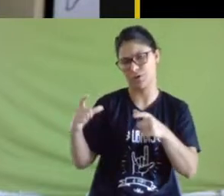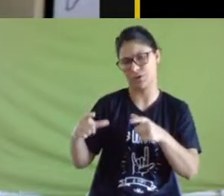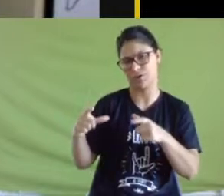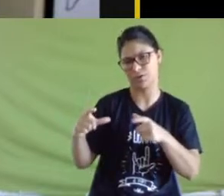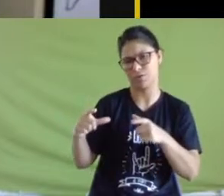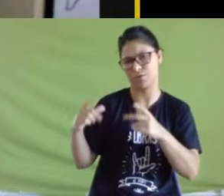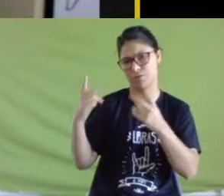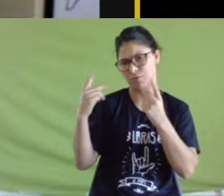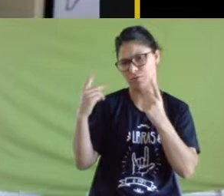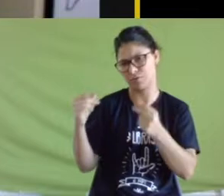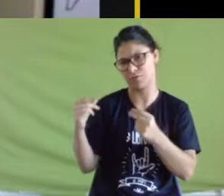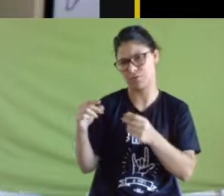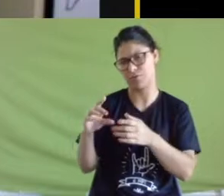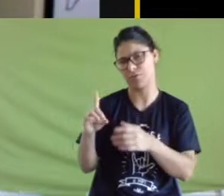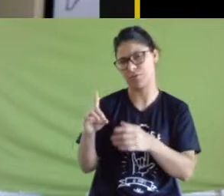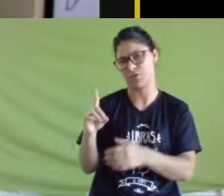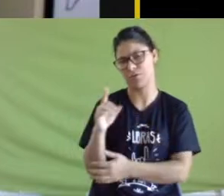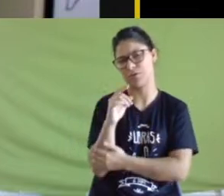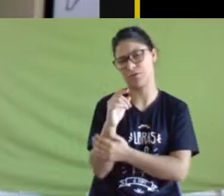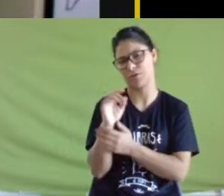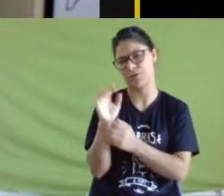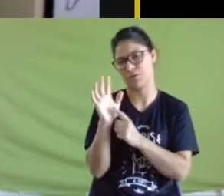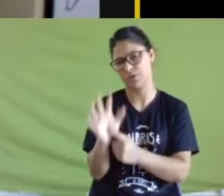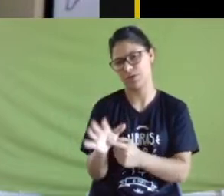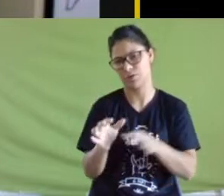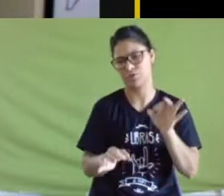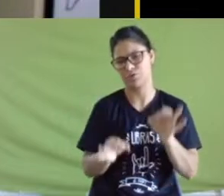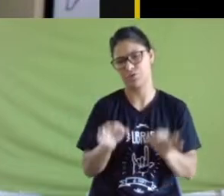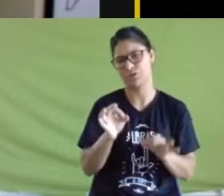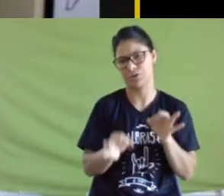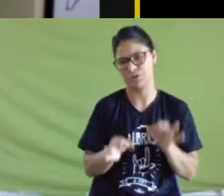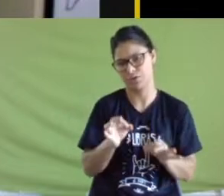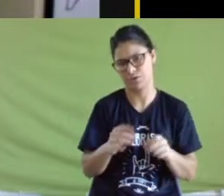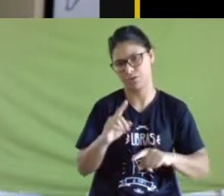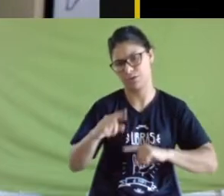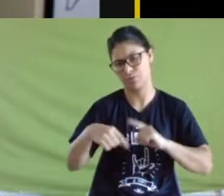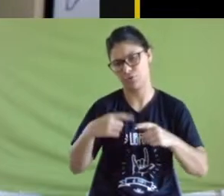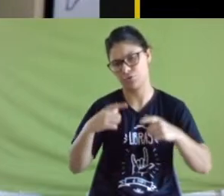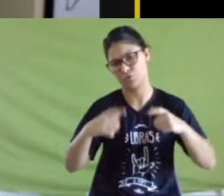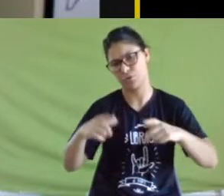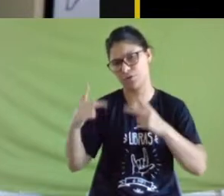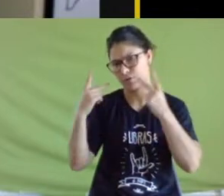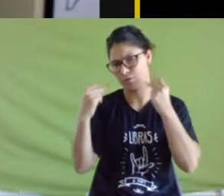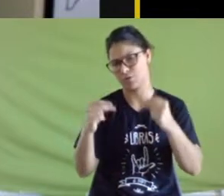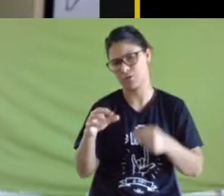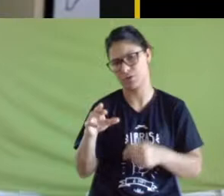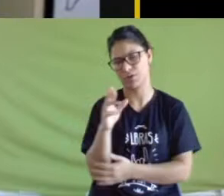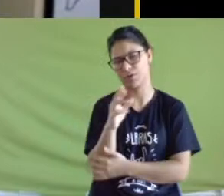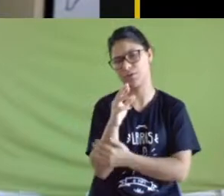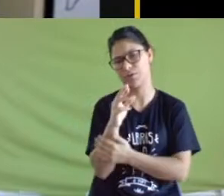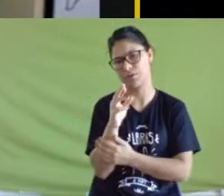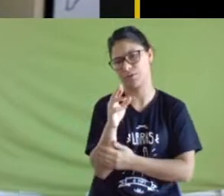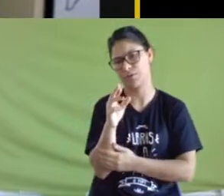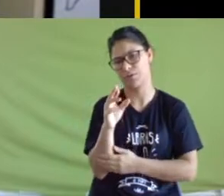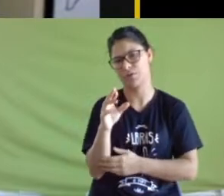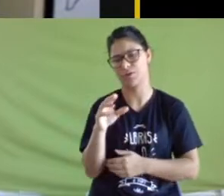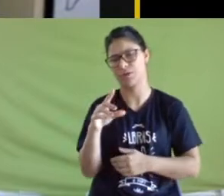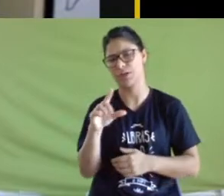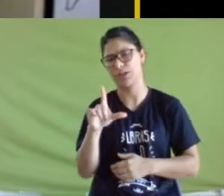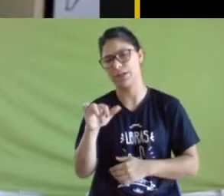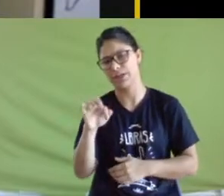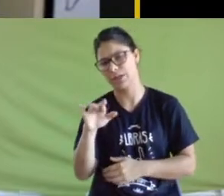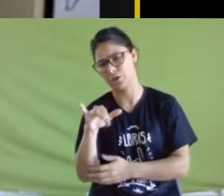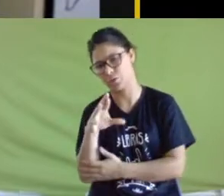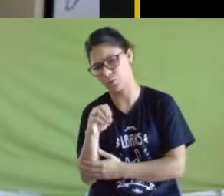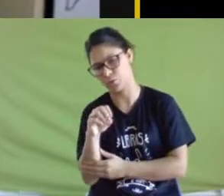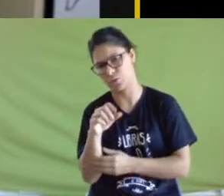lugar comum deliberativo, um lugar comum judicial, e depois lugares comuns épicos, lugares comuns líricos,